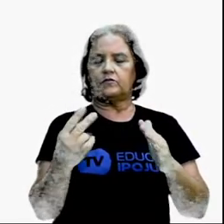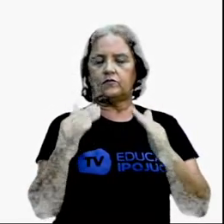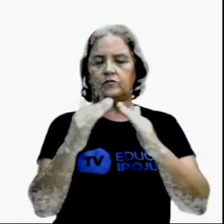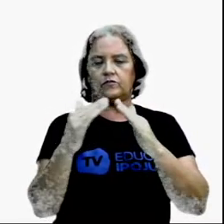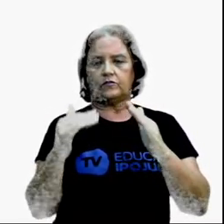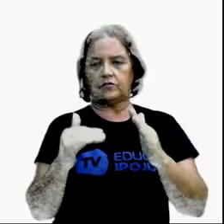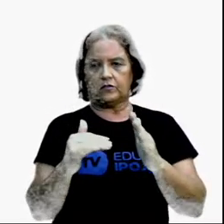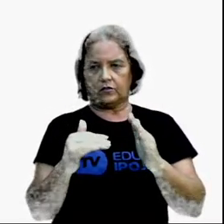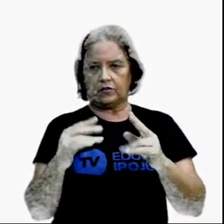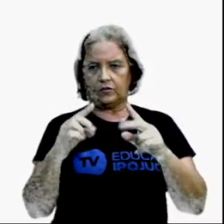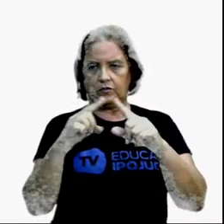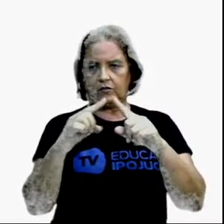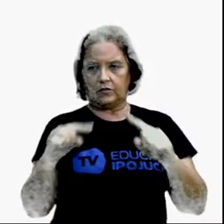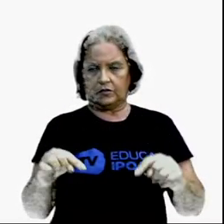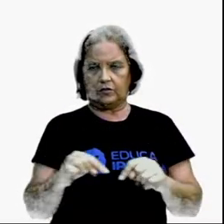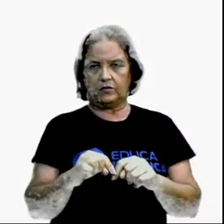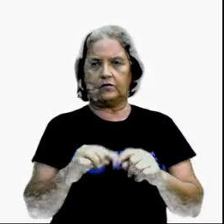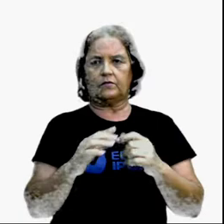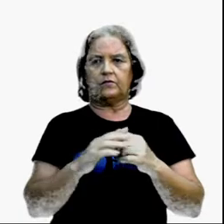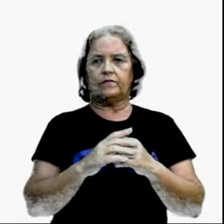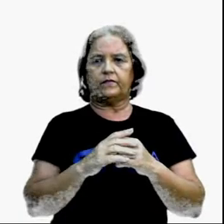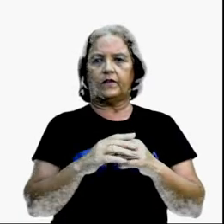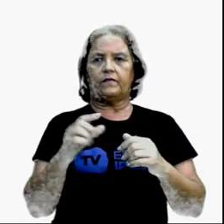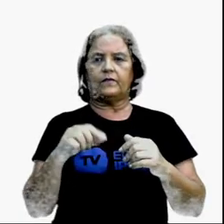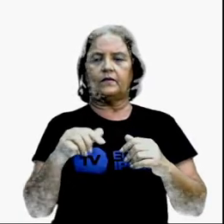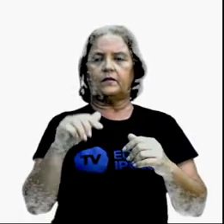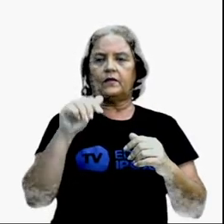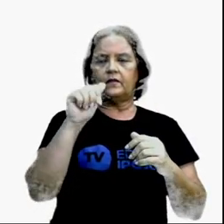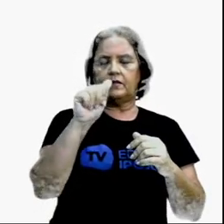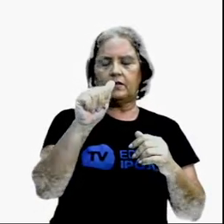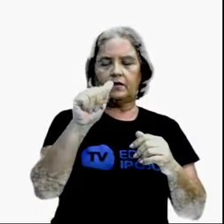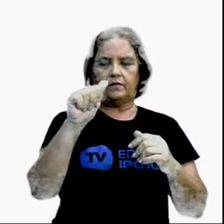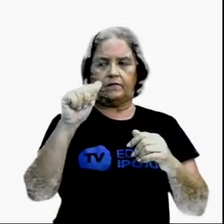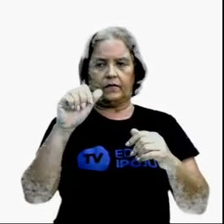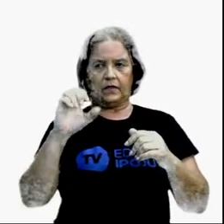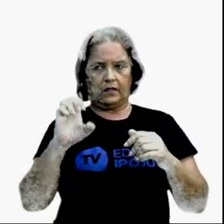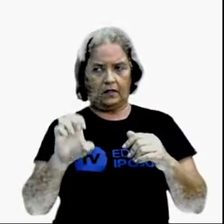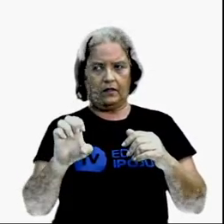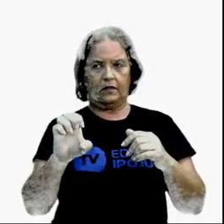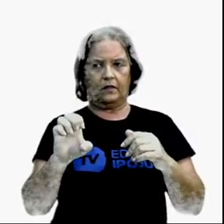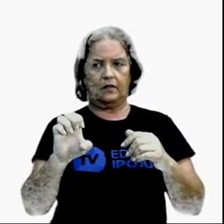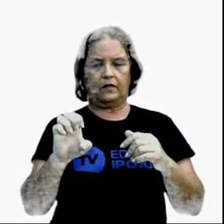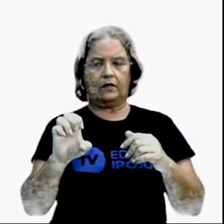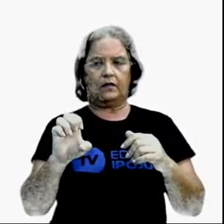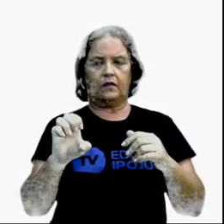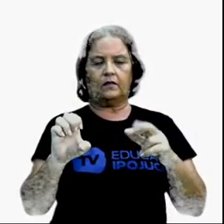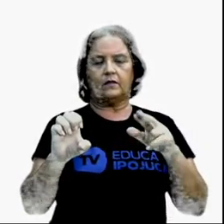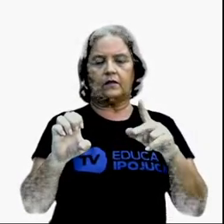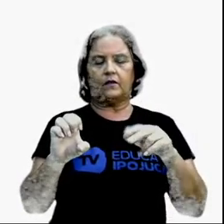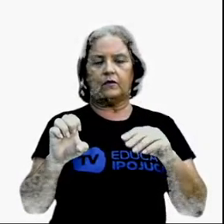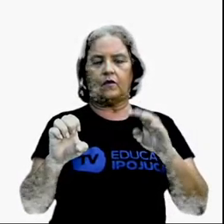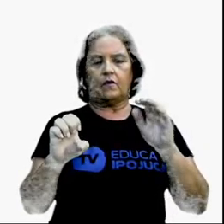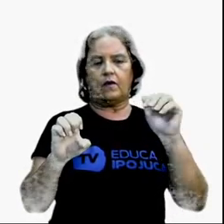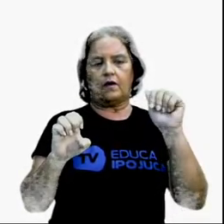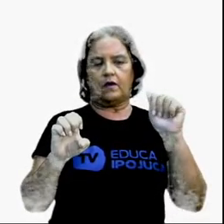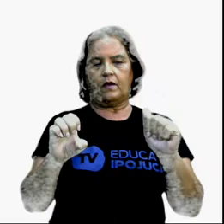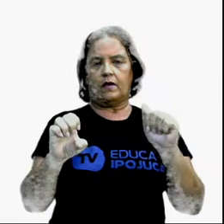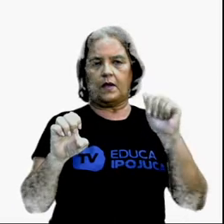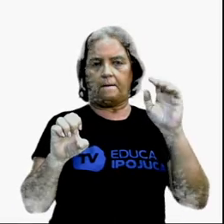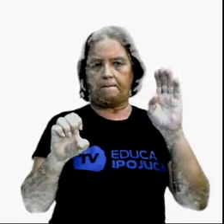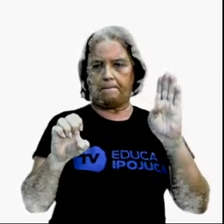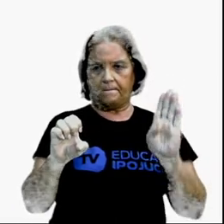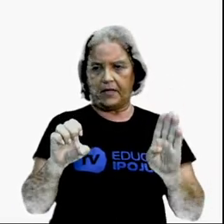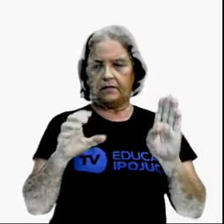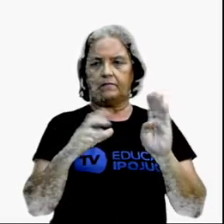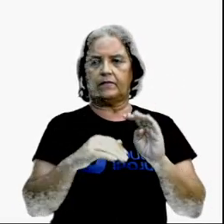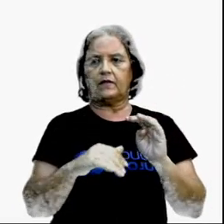Vamos analisar? O lado DE do segundo triângulo, que mede 14, está para AB. O